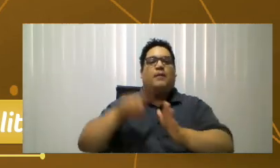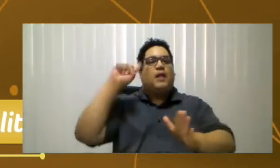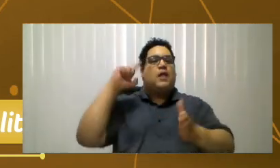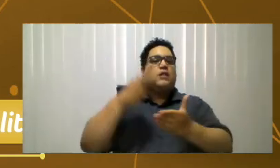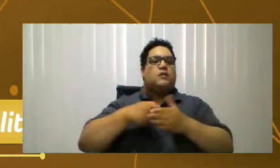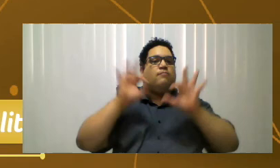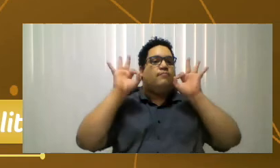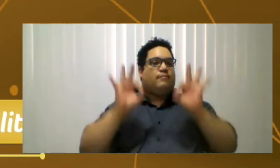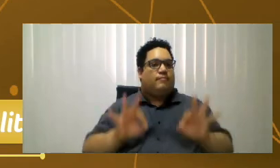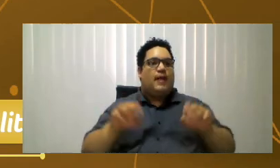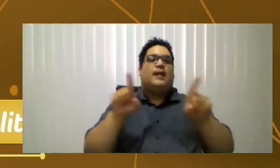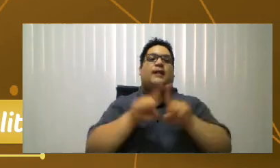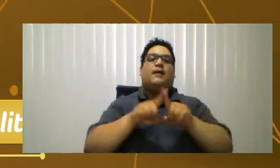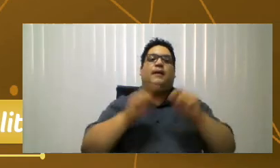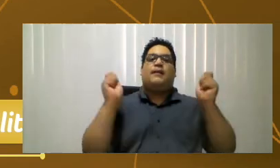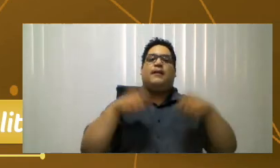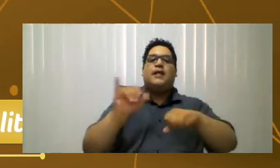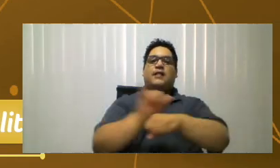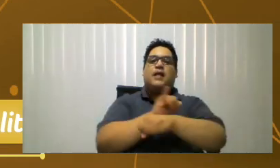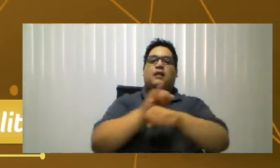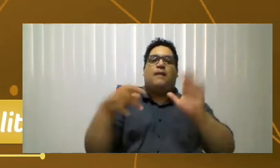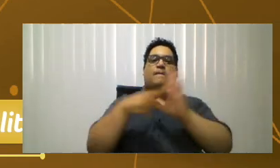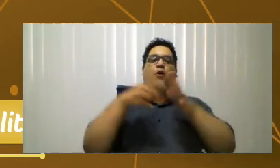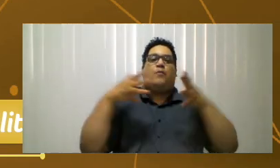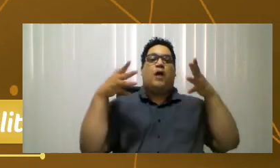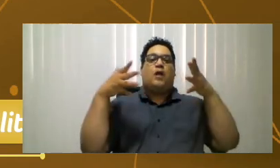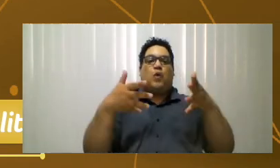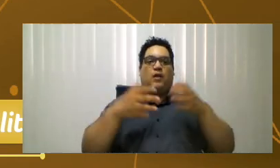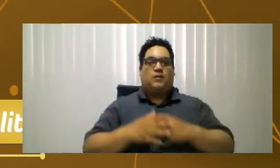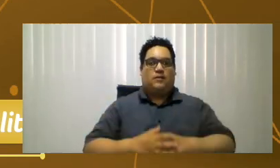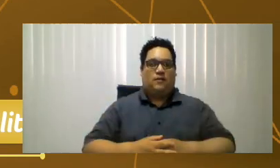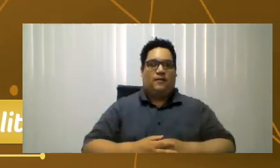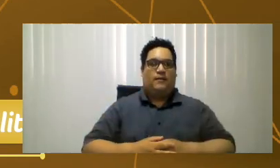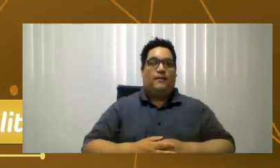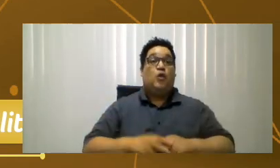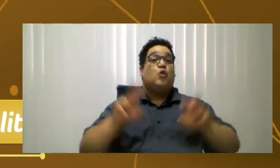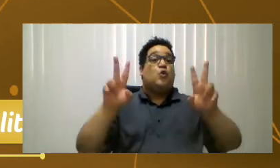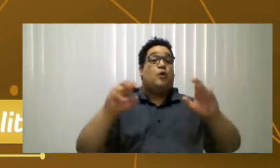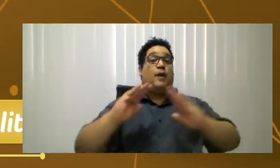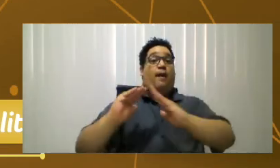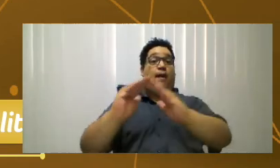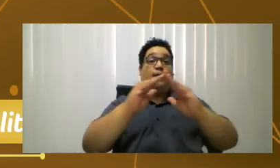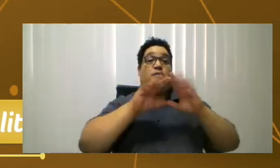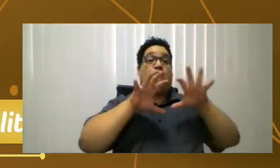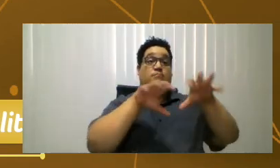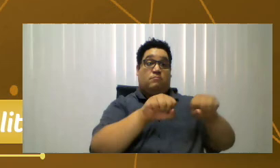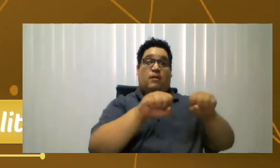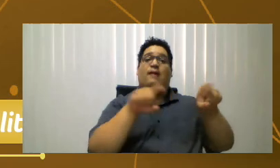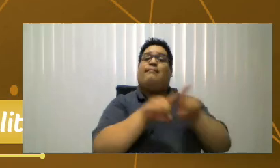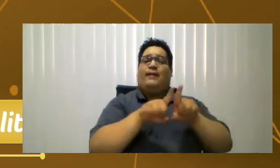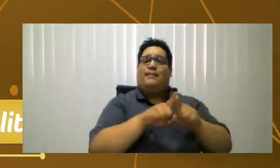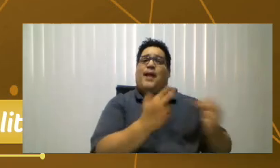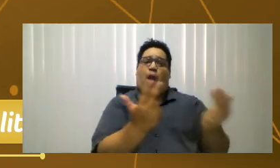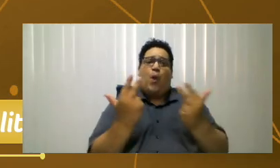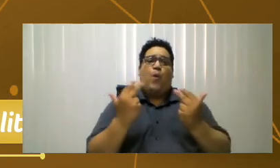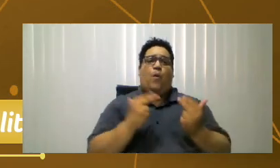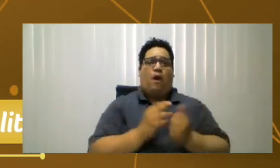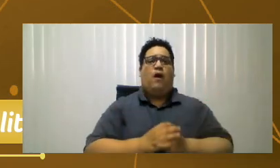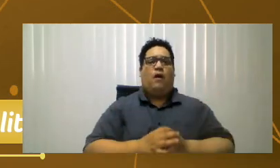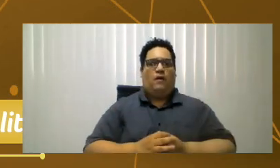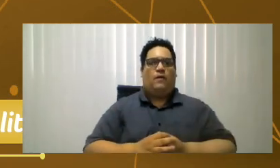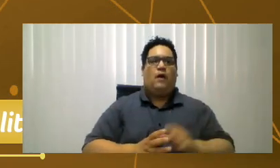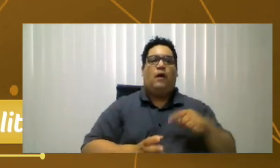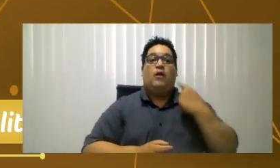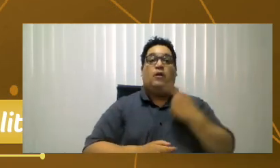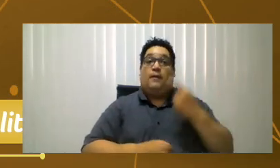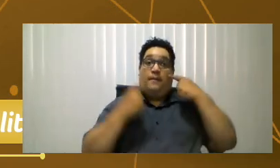inteligente, para poder ter nossas estratégias de atuação. E para ocupações irregulares não é diferente. A gente vê pelo